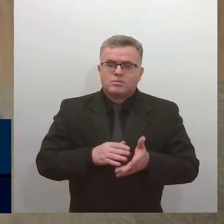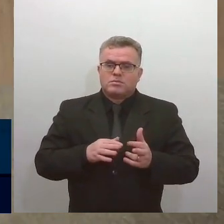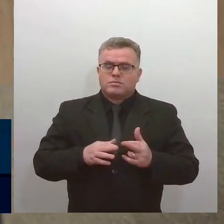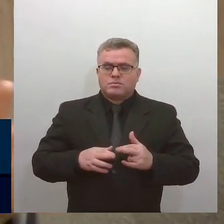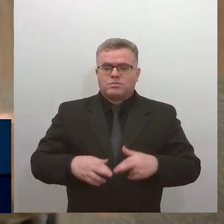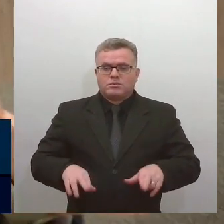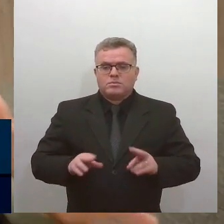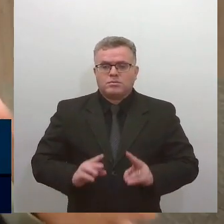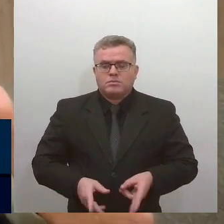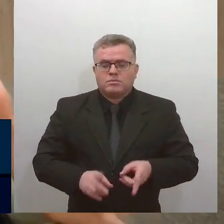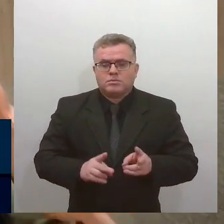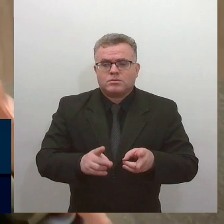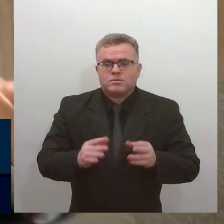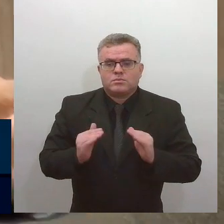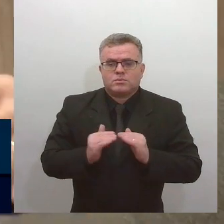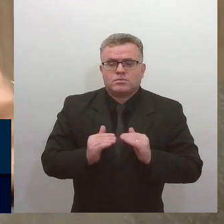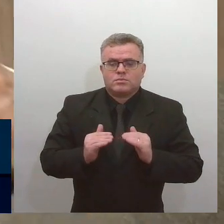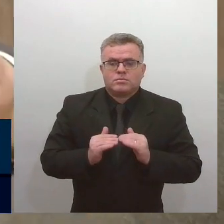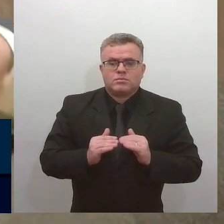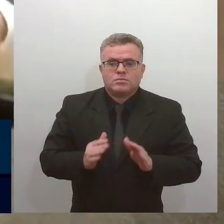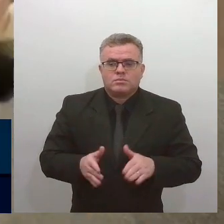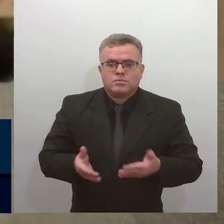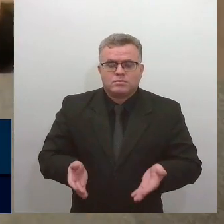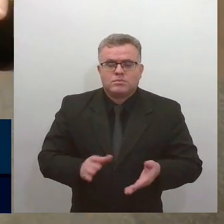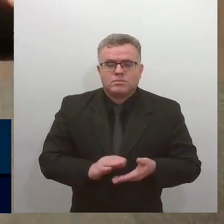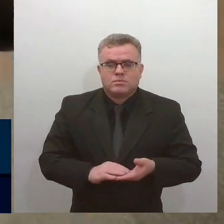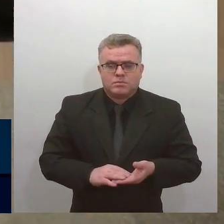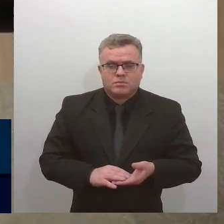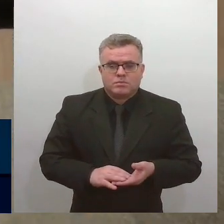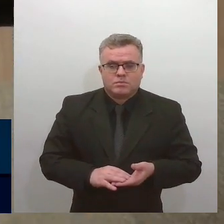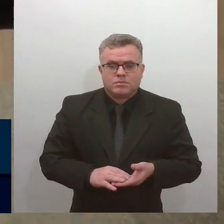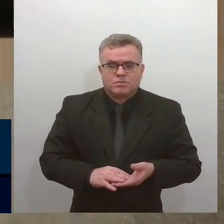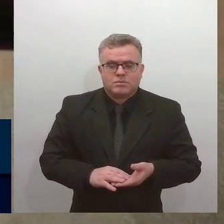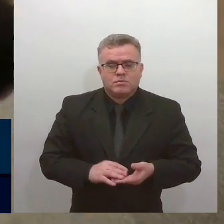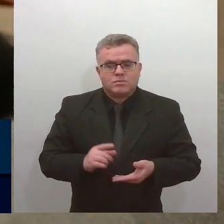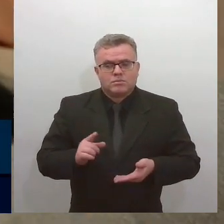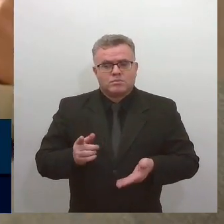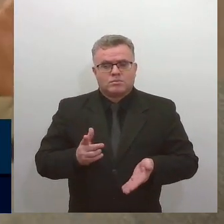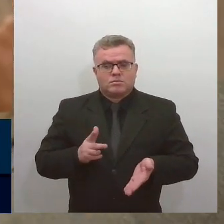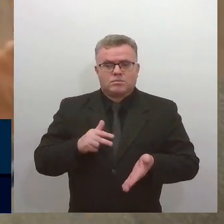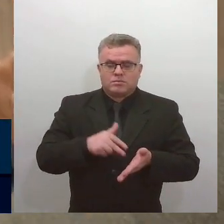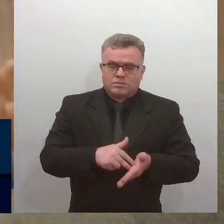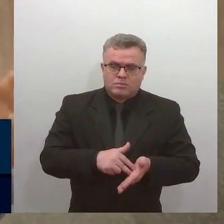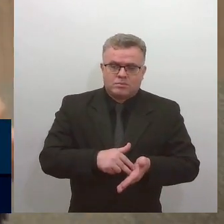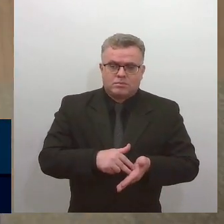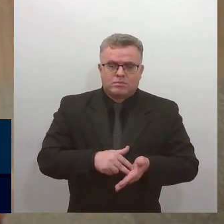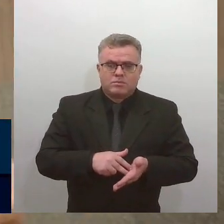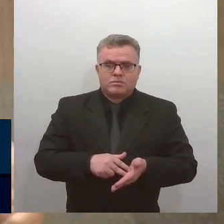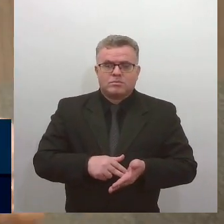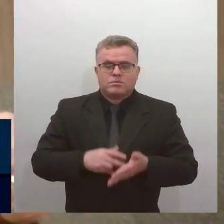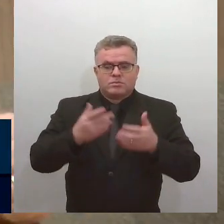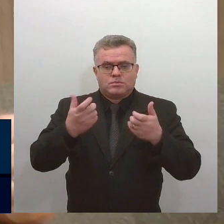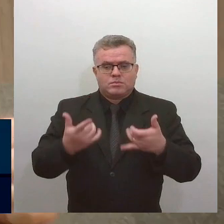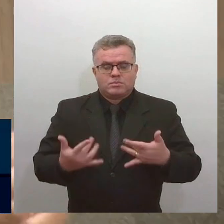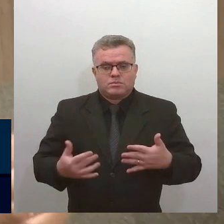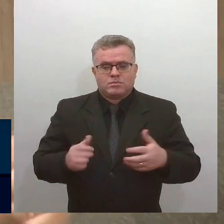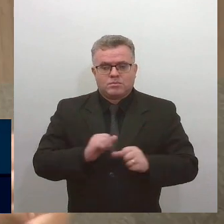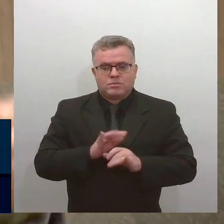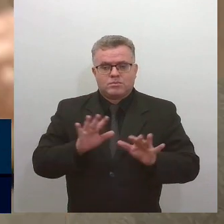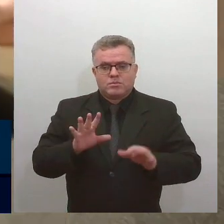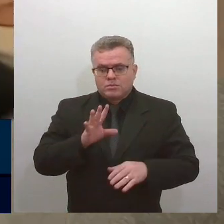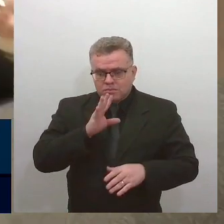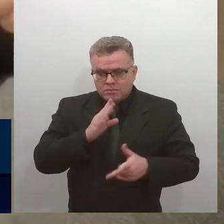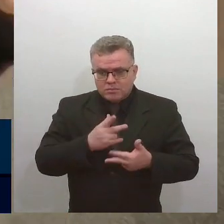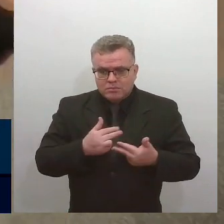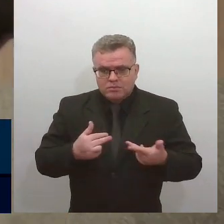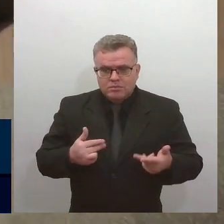ele quando ele bateu elee mostrou um conhecimento muito grande da BR101 e ele garantiu